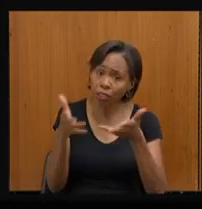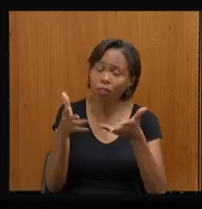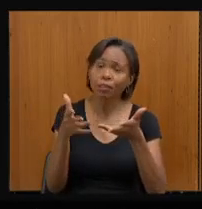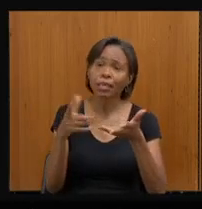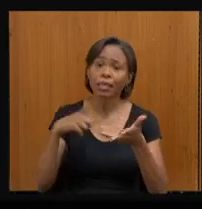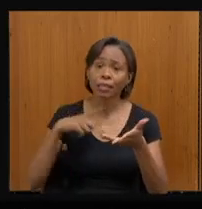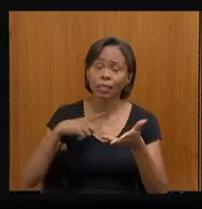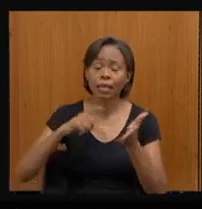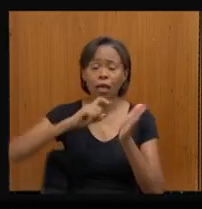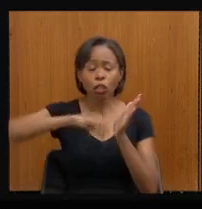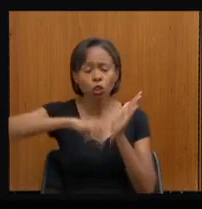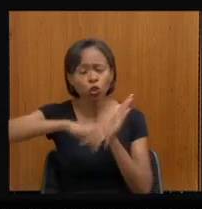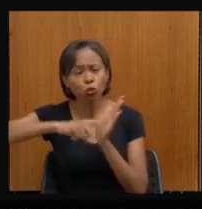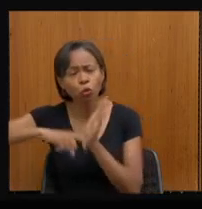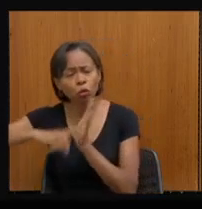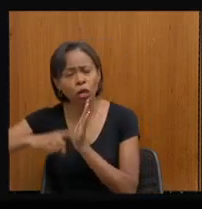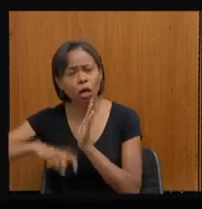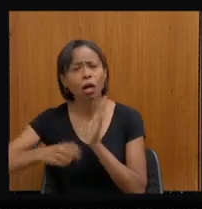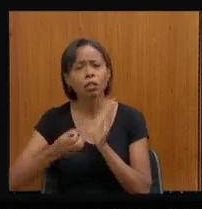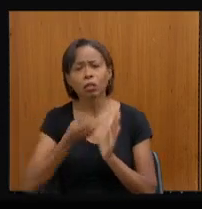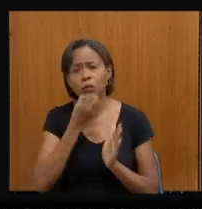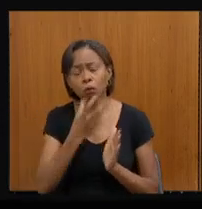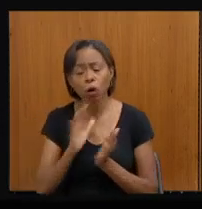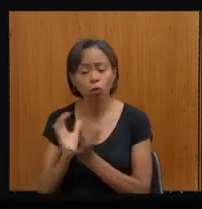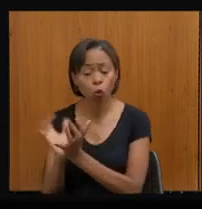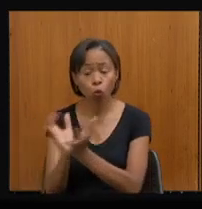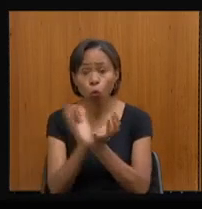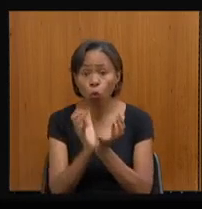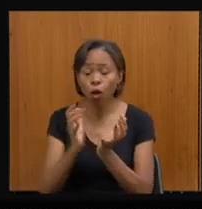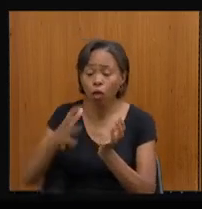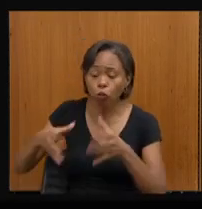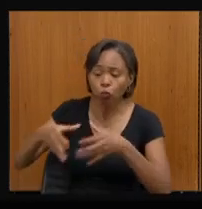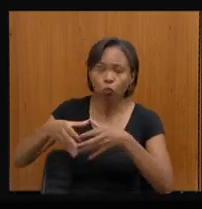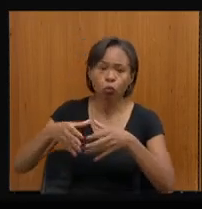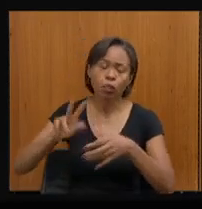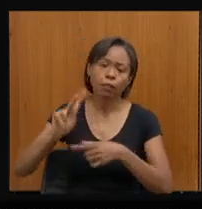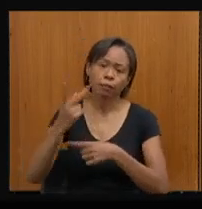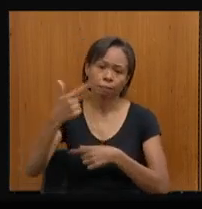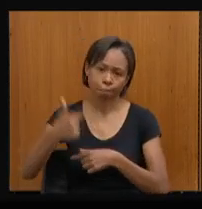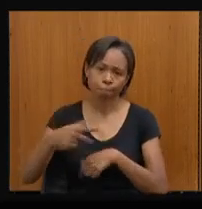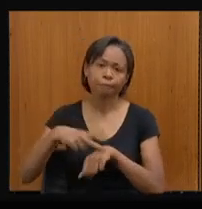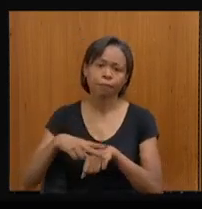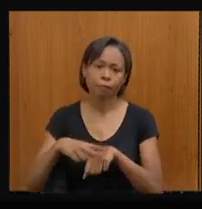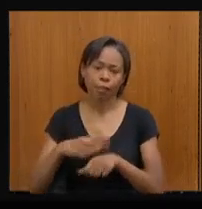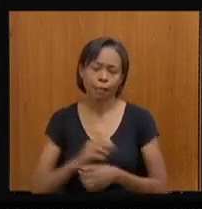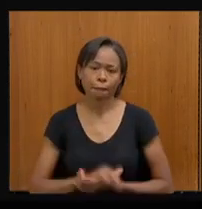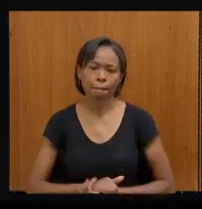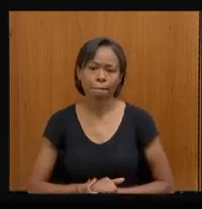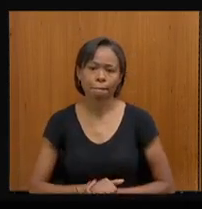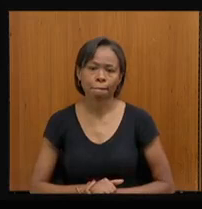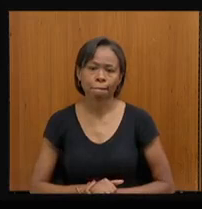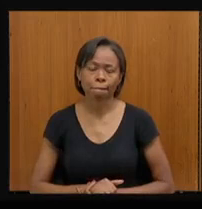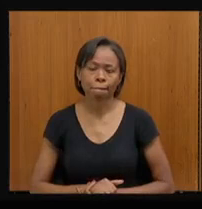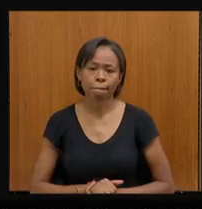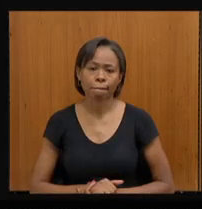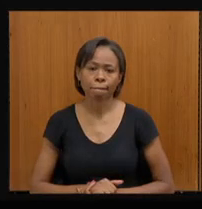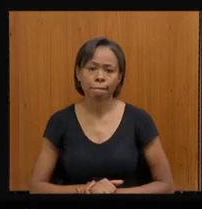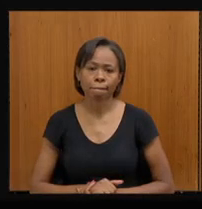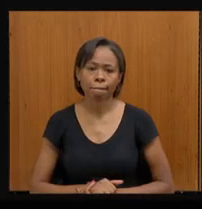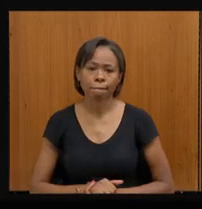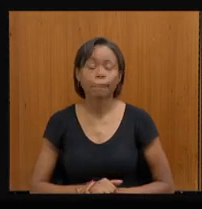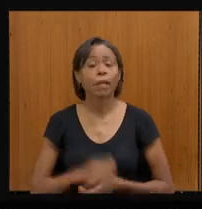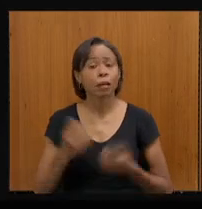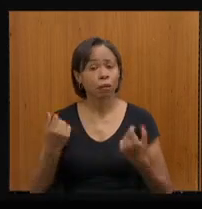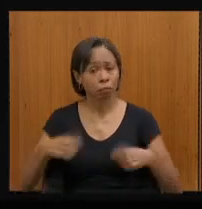especiais tributários para a cadeia de valor do hidrogénio verde é nós precisamos de